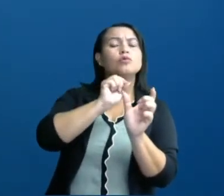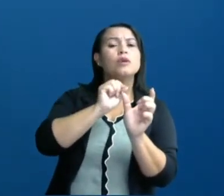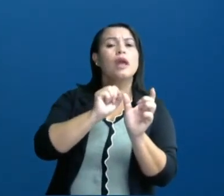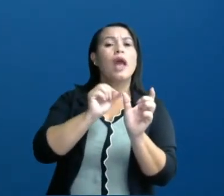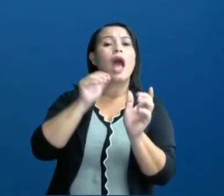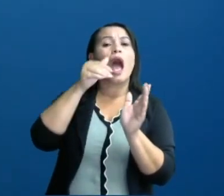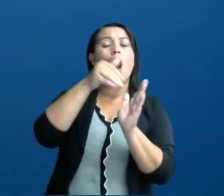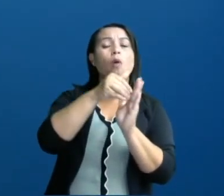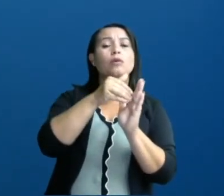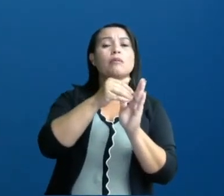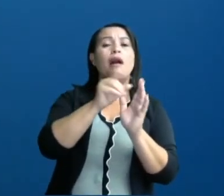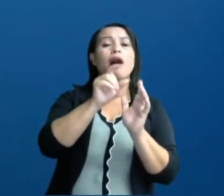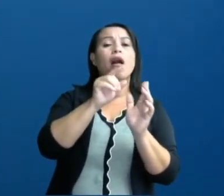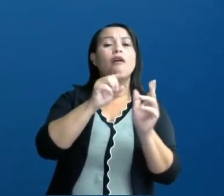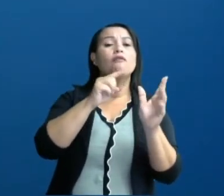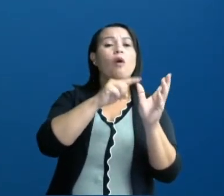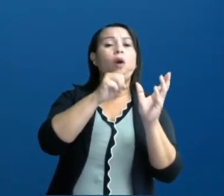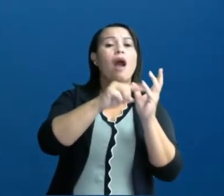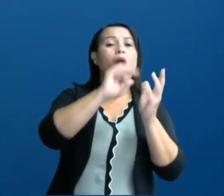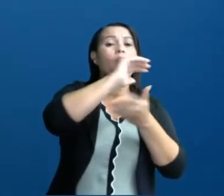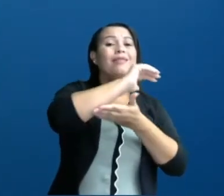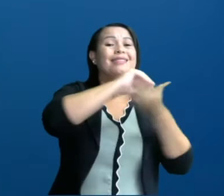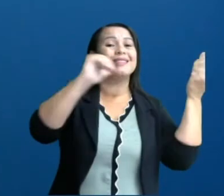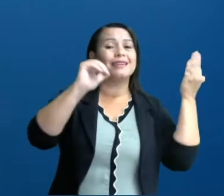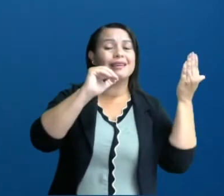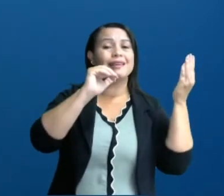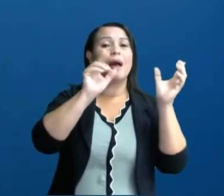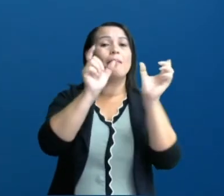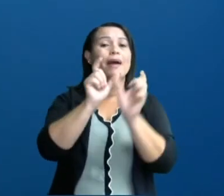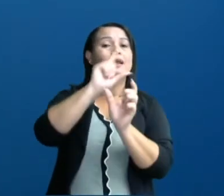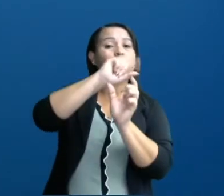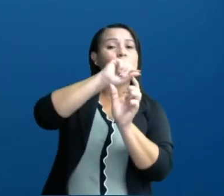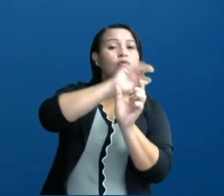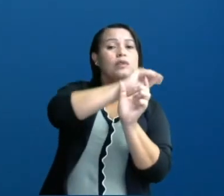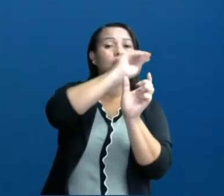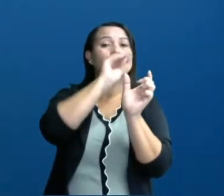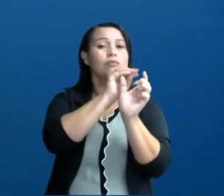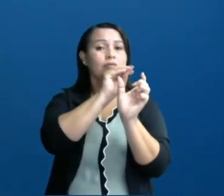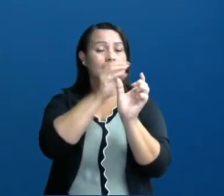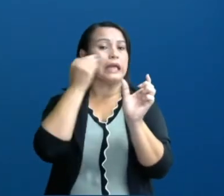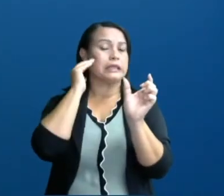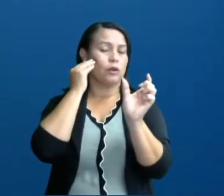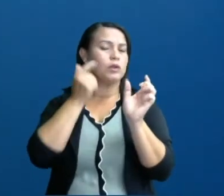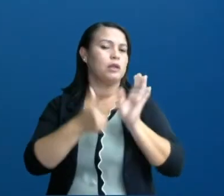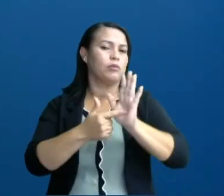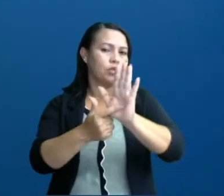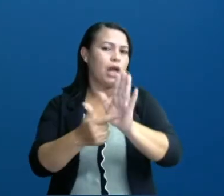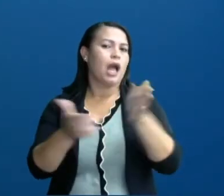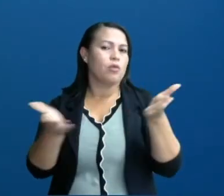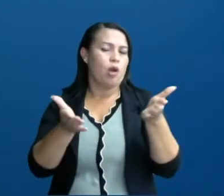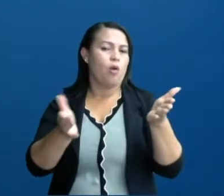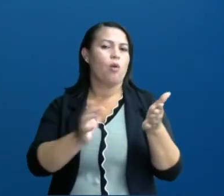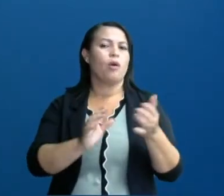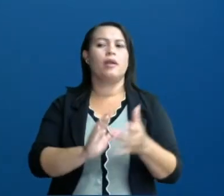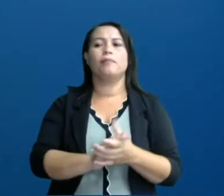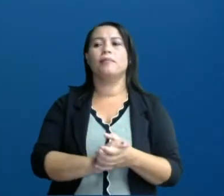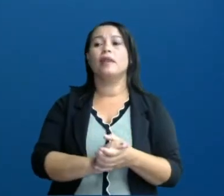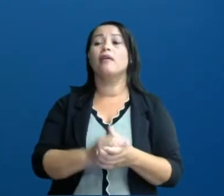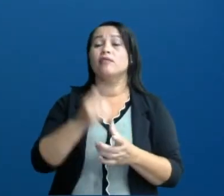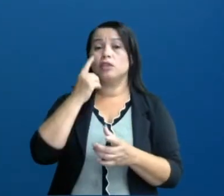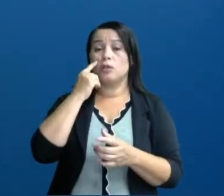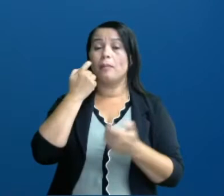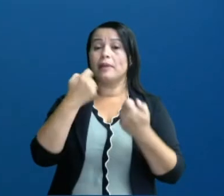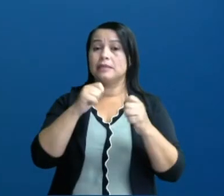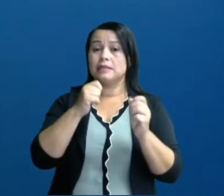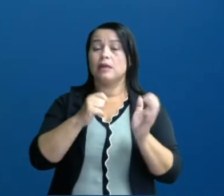última vogal caia para que o sufixo seja anexado de maneira correta. É o que eu mostrei aqui em cima para vocês, tá? A